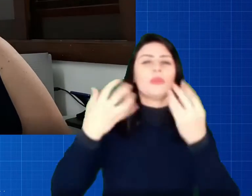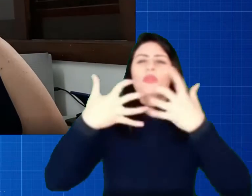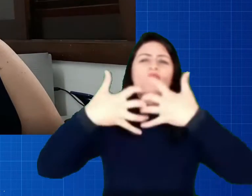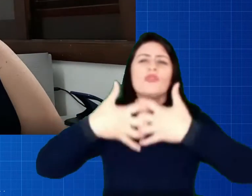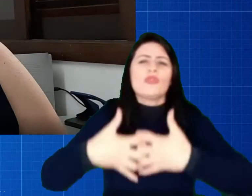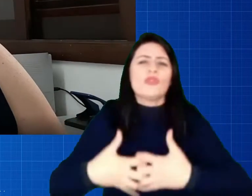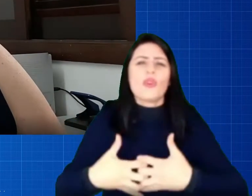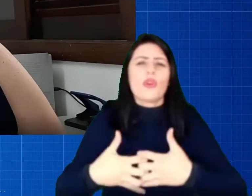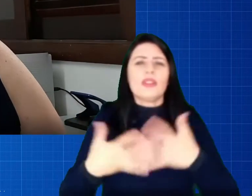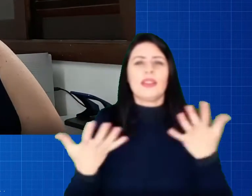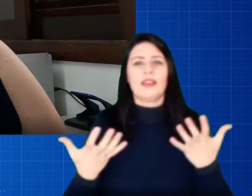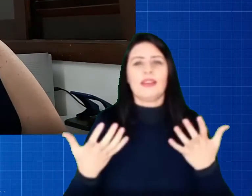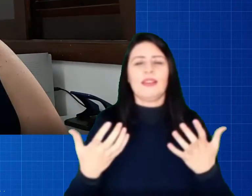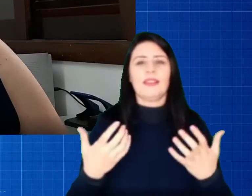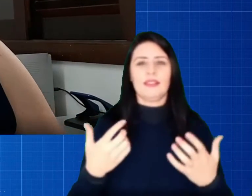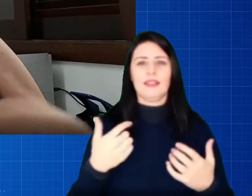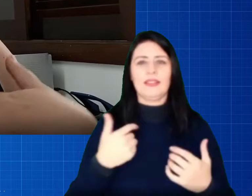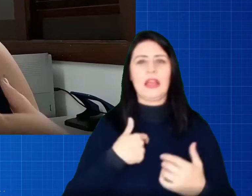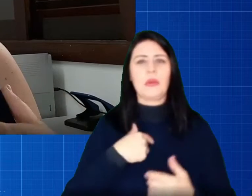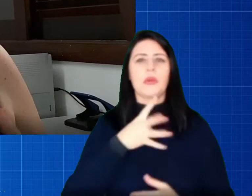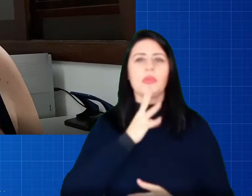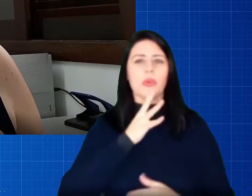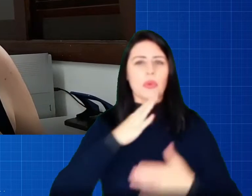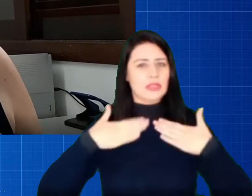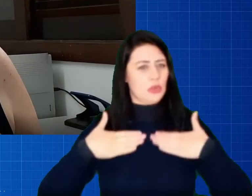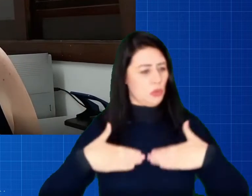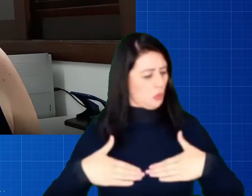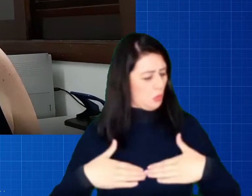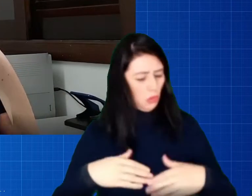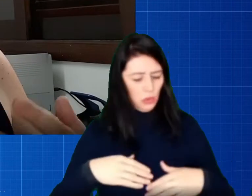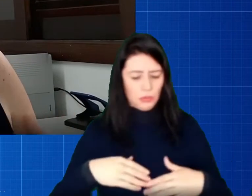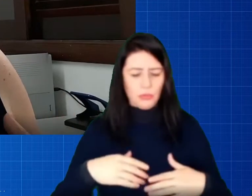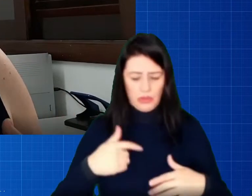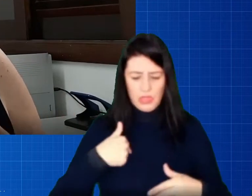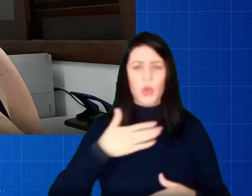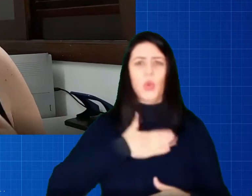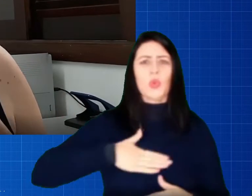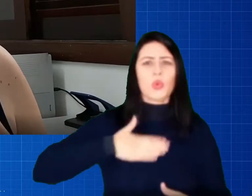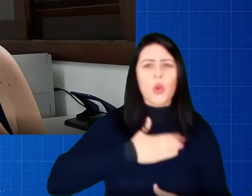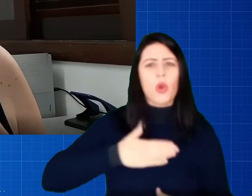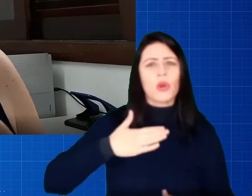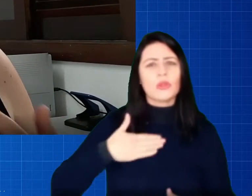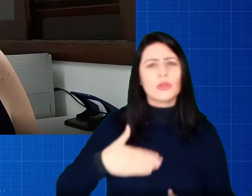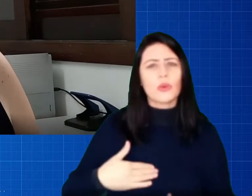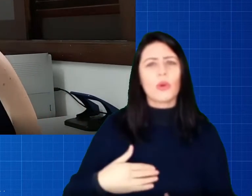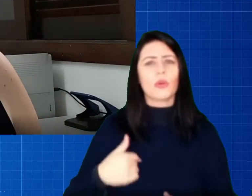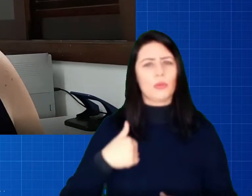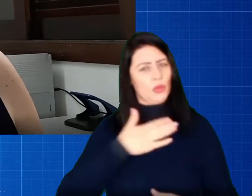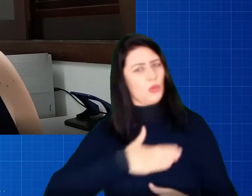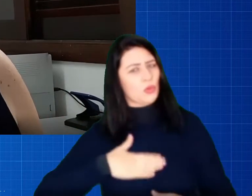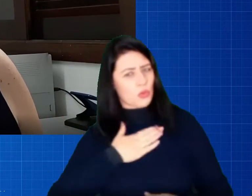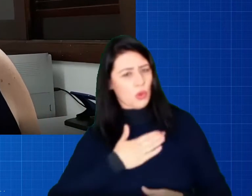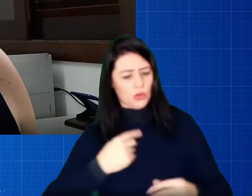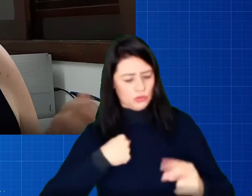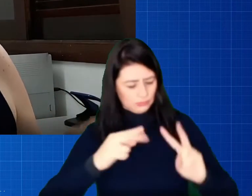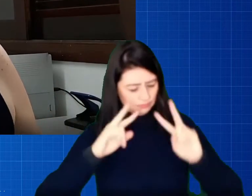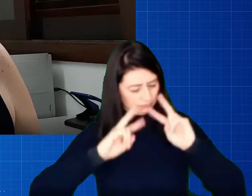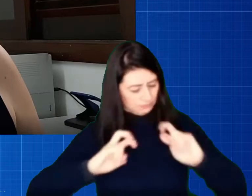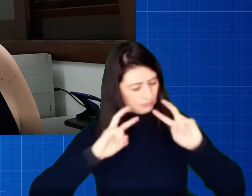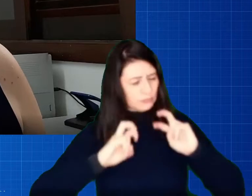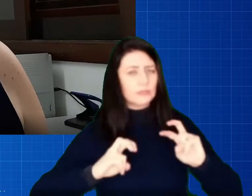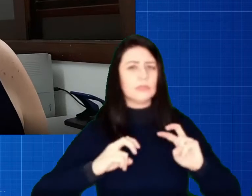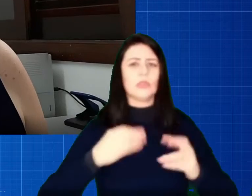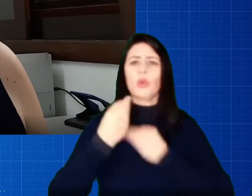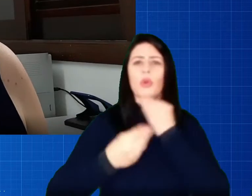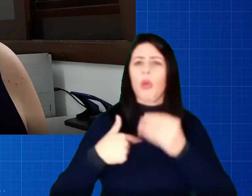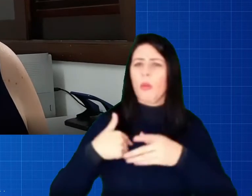isso funciona? Estou reconhecendo o meu corpo, assim, eu gosto do meu corpo, eu gosto do que eu vejo, eu gosto